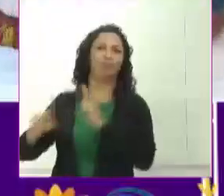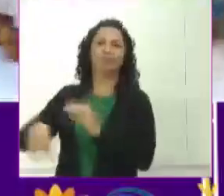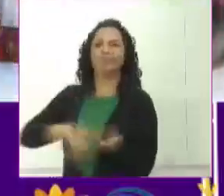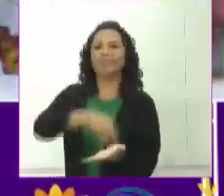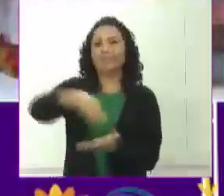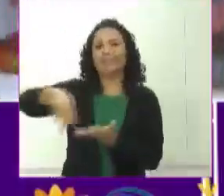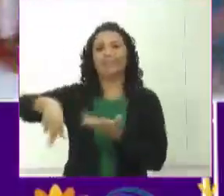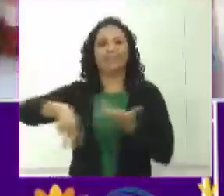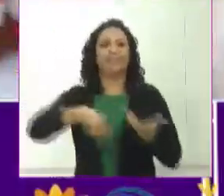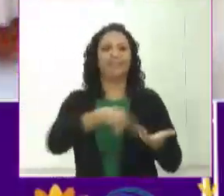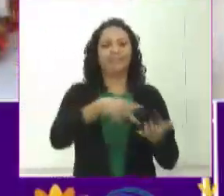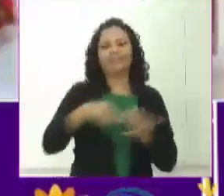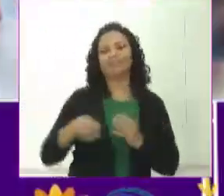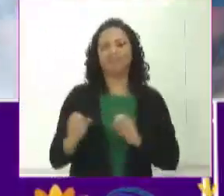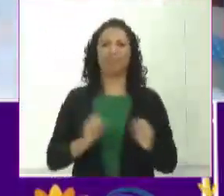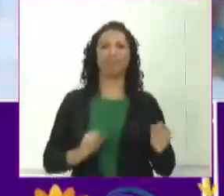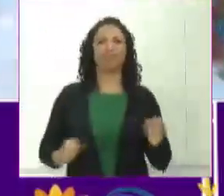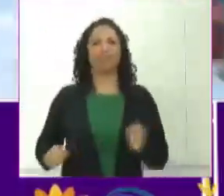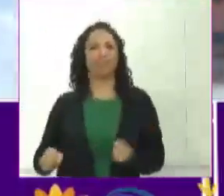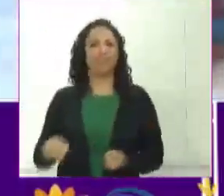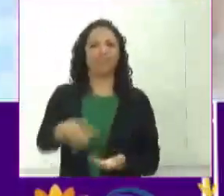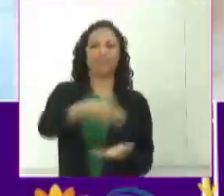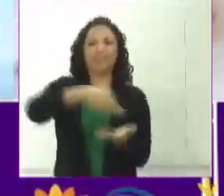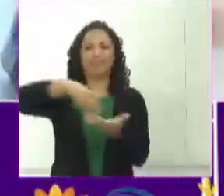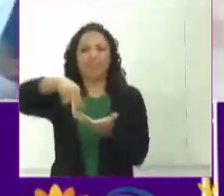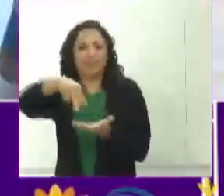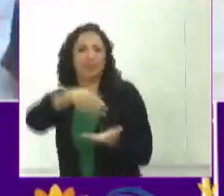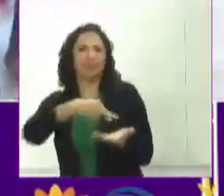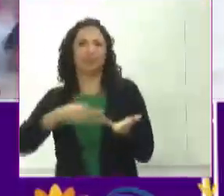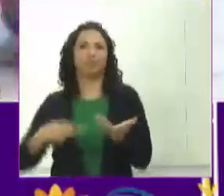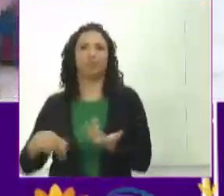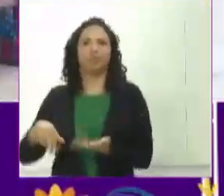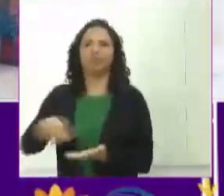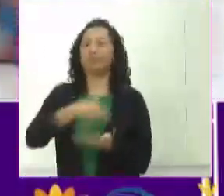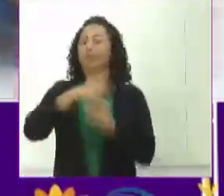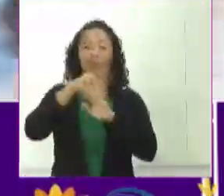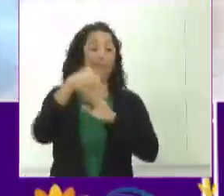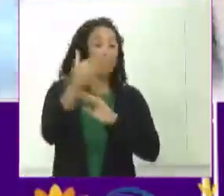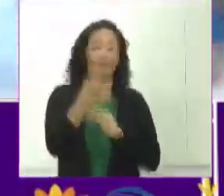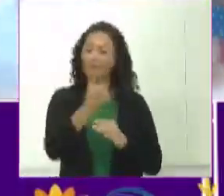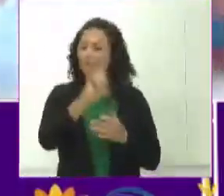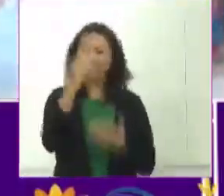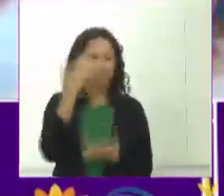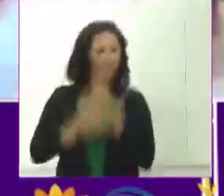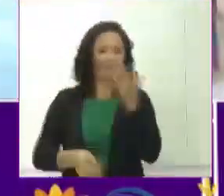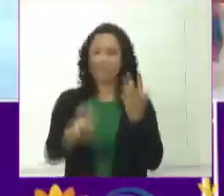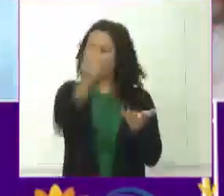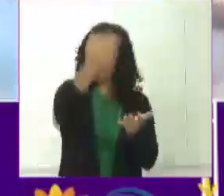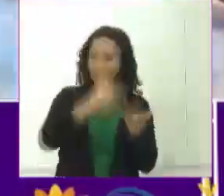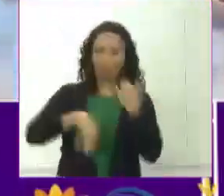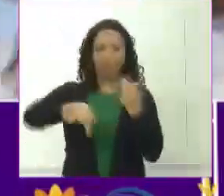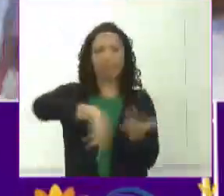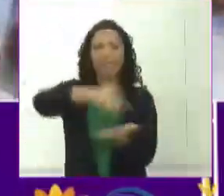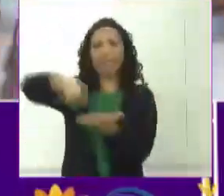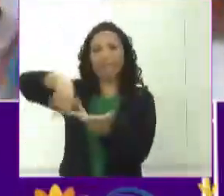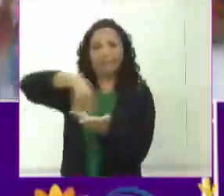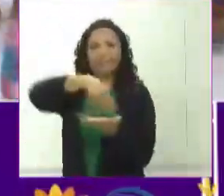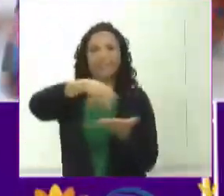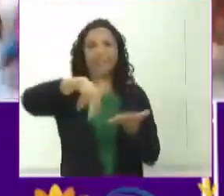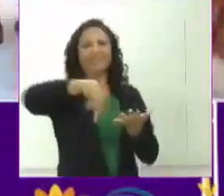fora. Coça com dança agora. Na dança do coçaca, vai ficar coça de fora.